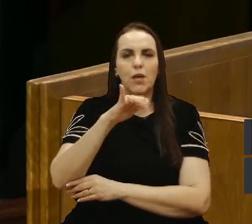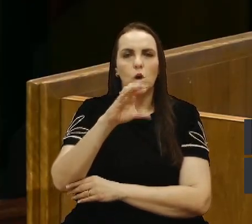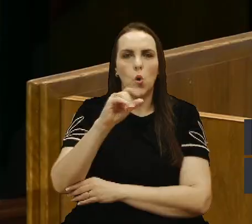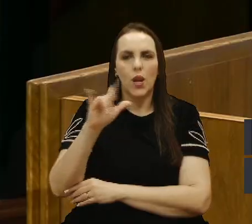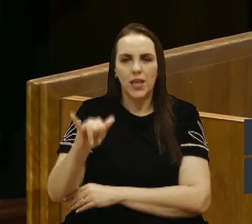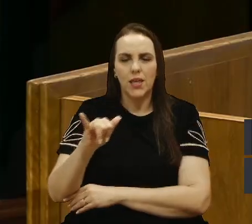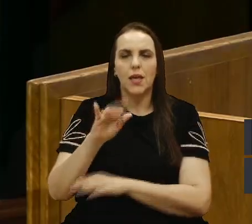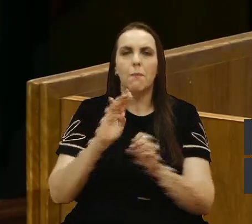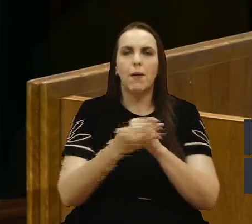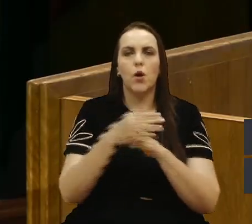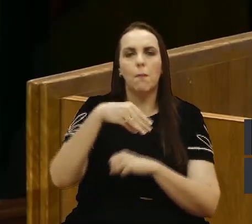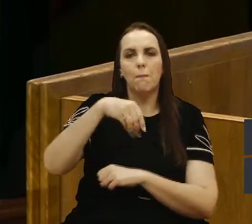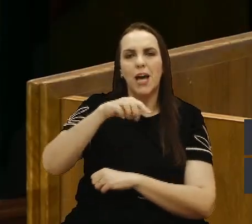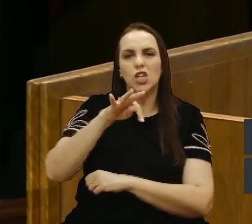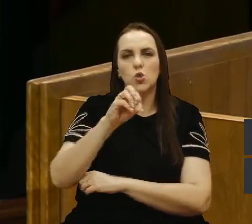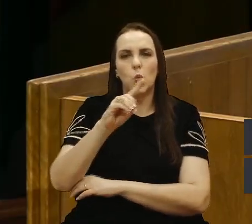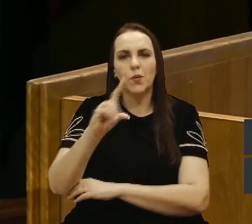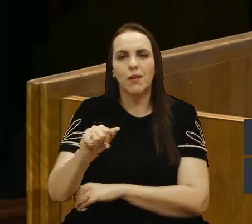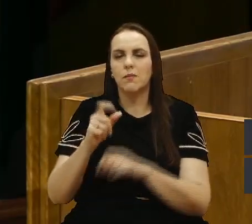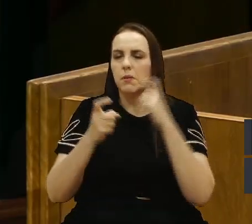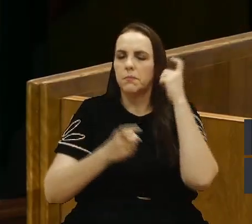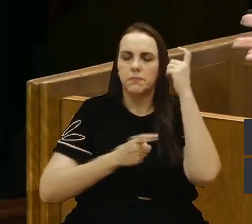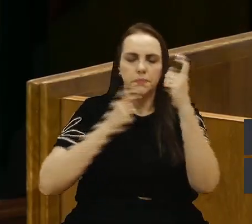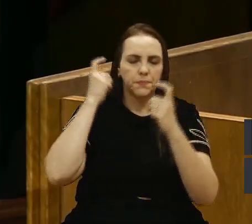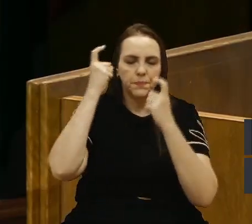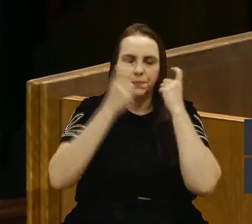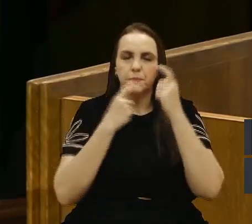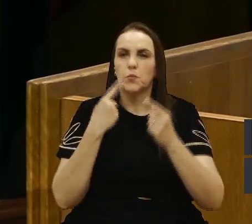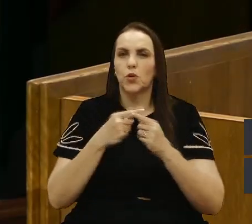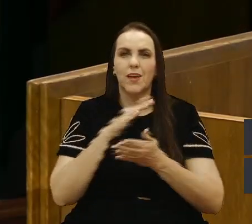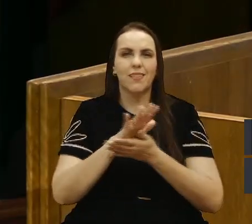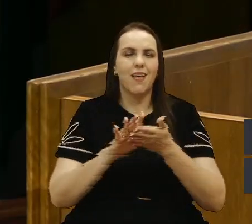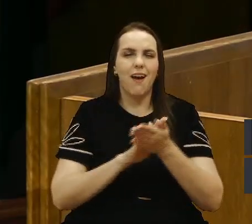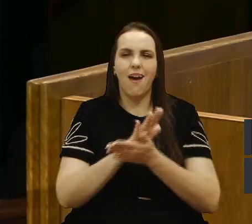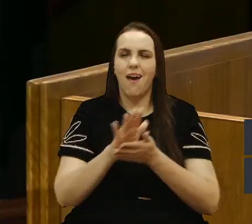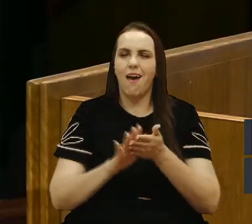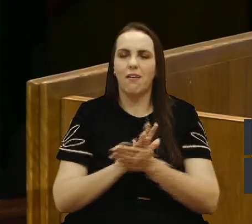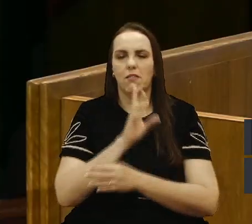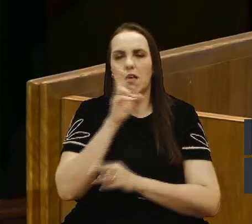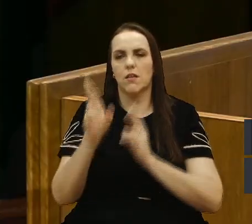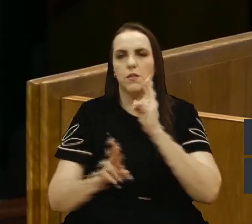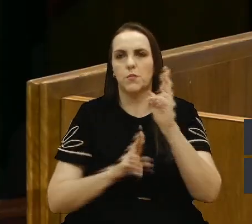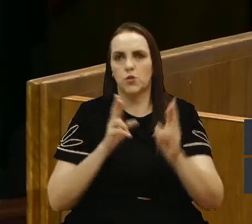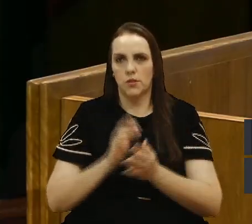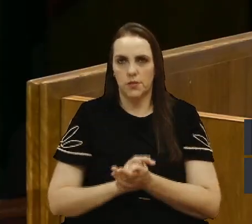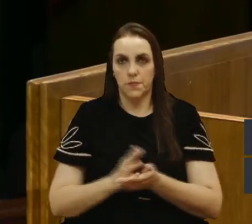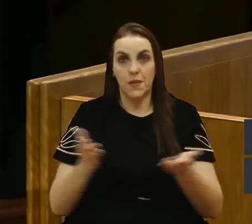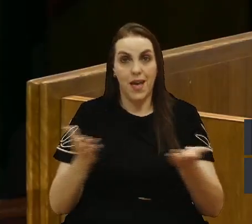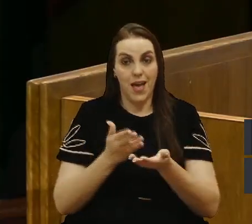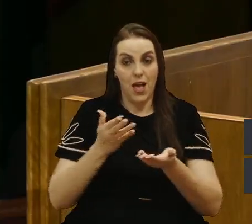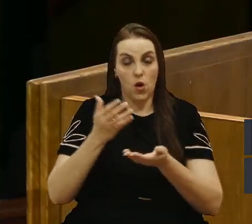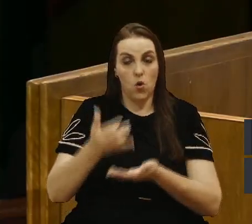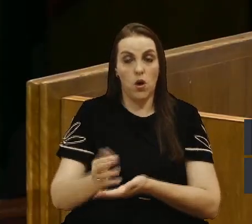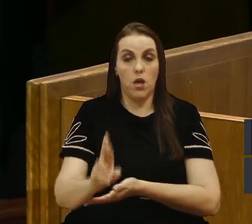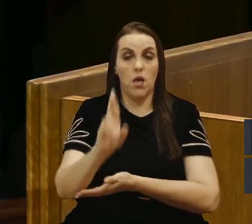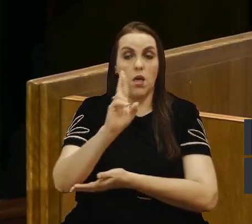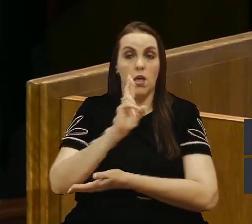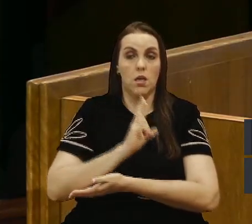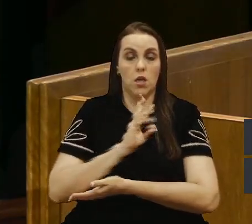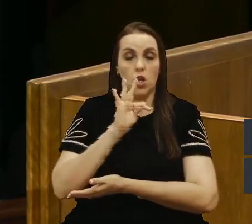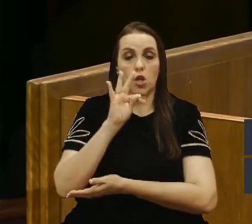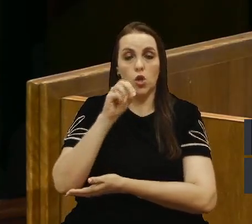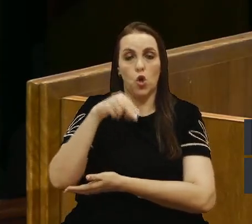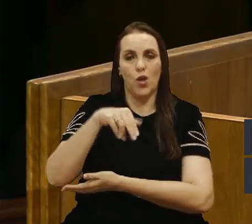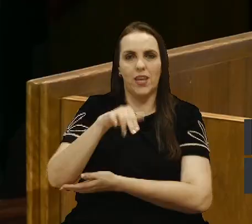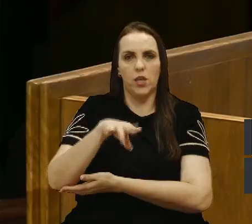eles estão preocupados porque nada mais foi falado. Agora, o Toninho me respondeu um áudio, né, dizendo que está se apropriando da